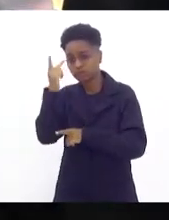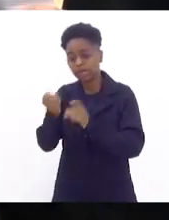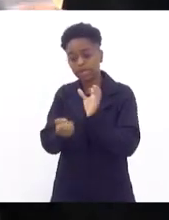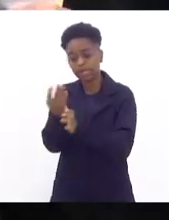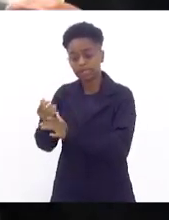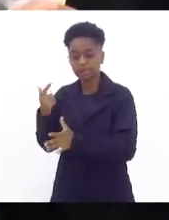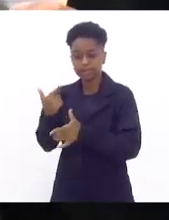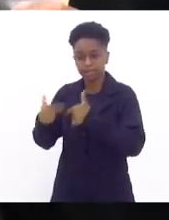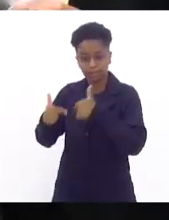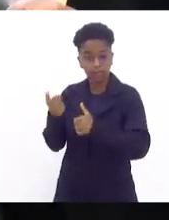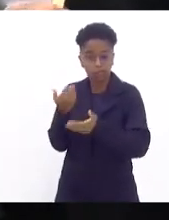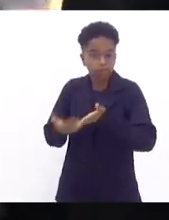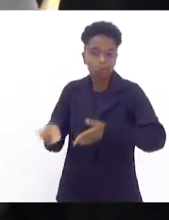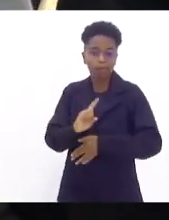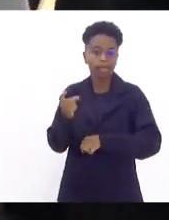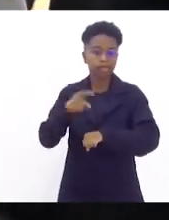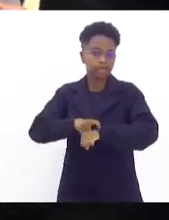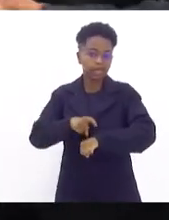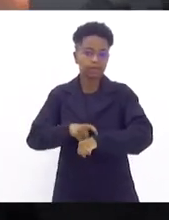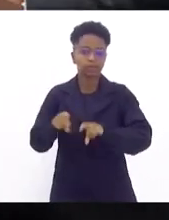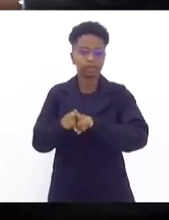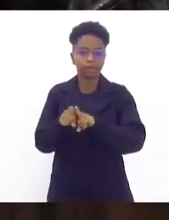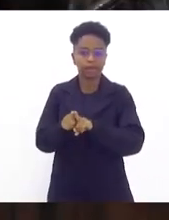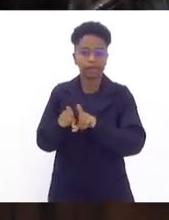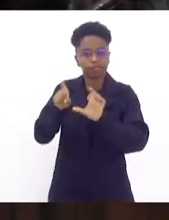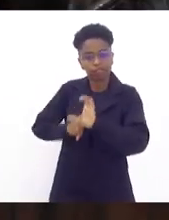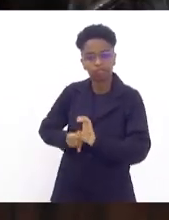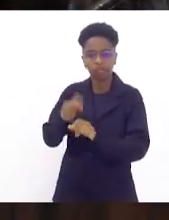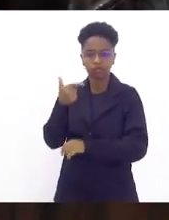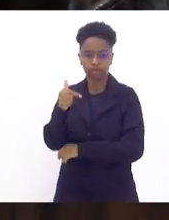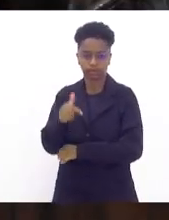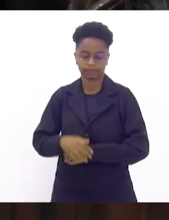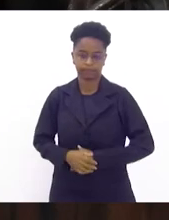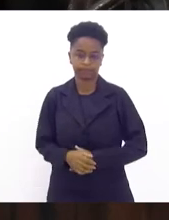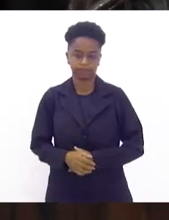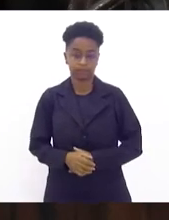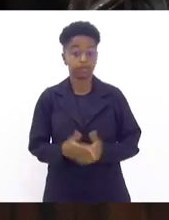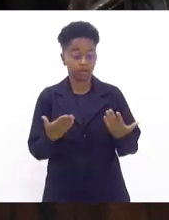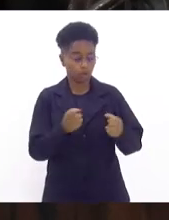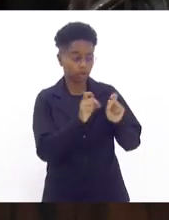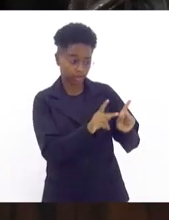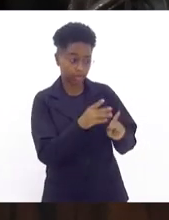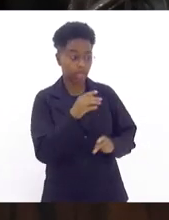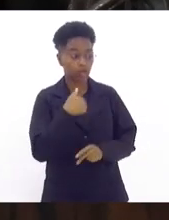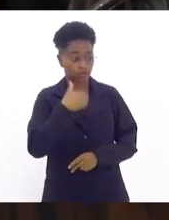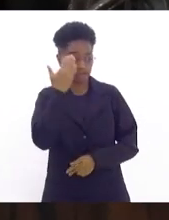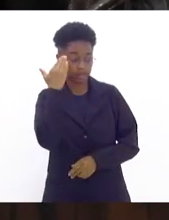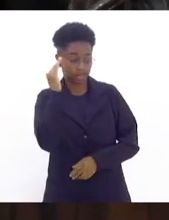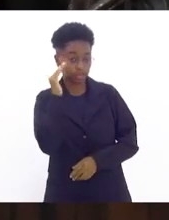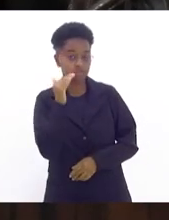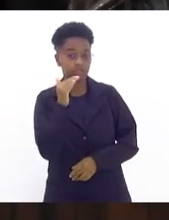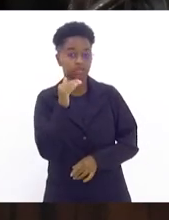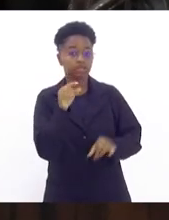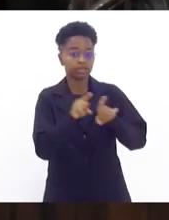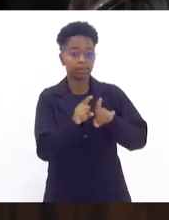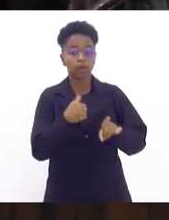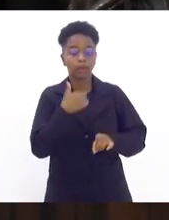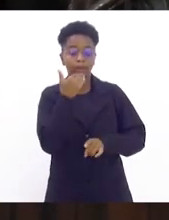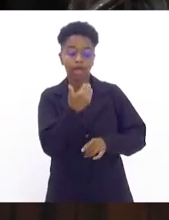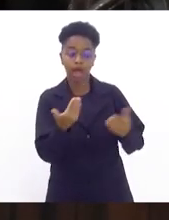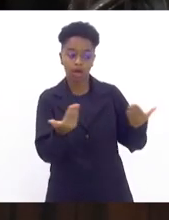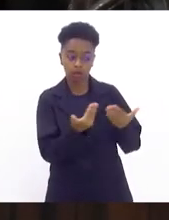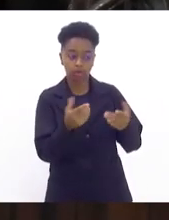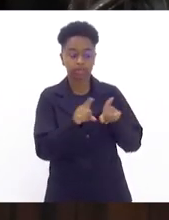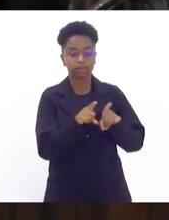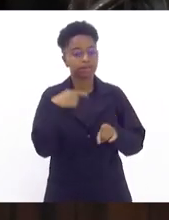perder time, não irão ficar inadimplentes. Deputado Bernardo Rossi, vamos fazer esse entendimento agora aí. Peço a Vossa Excelência,